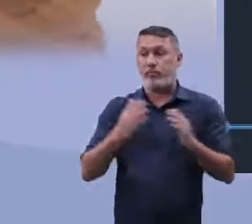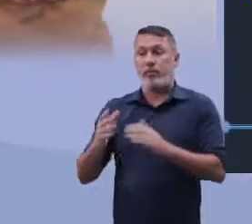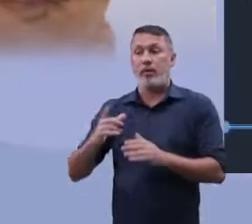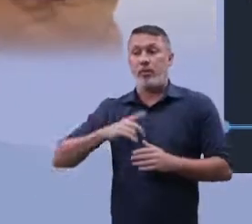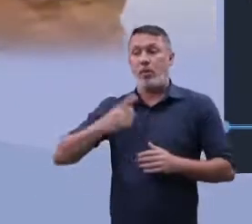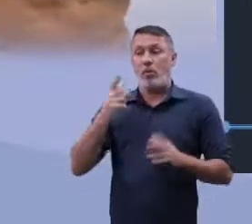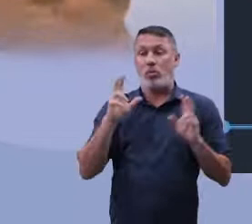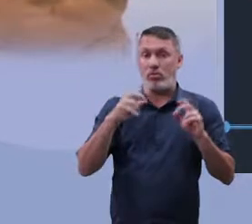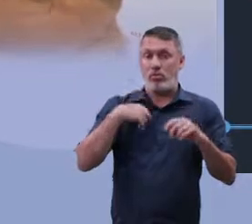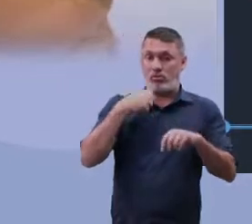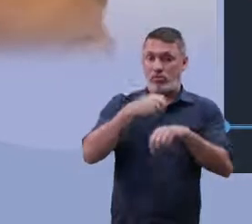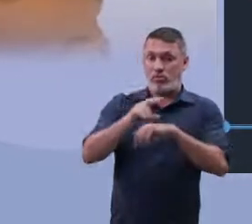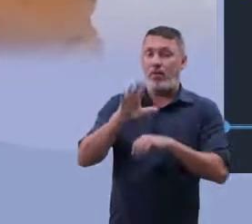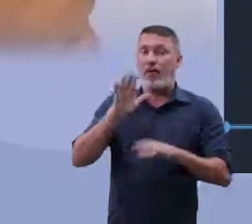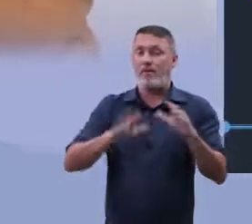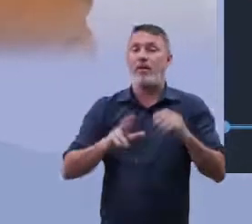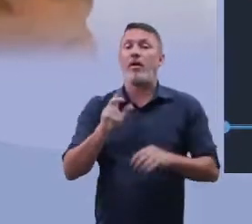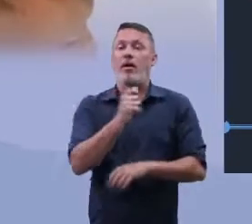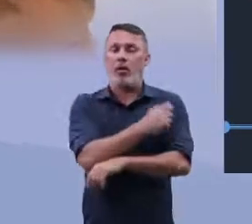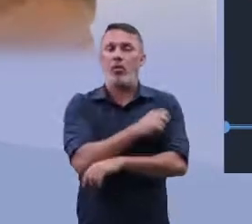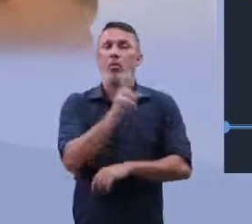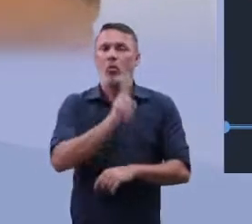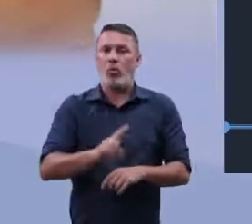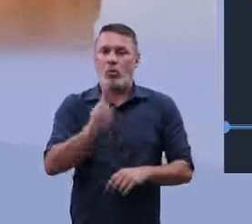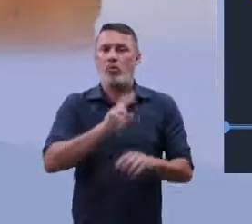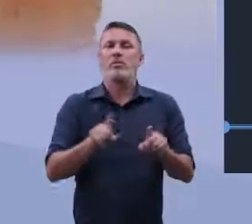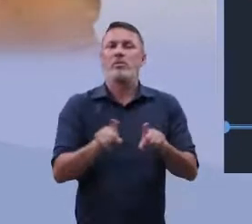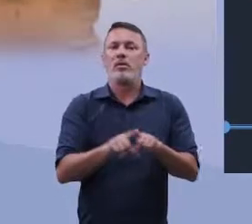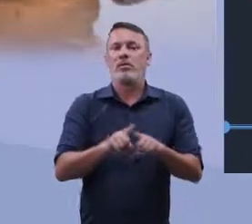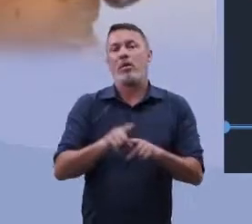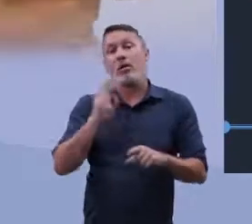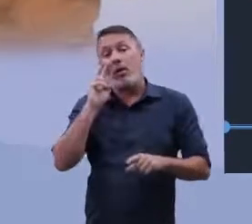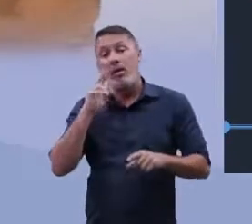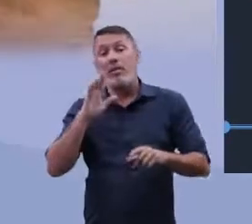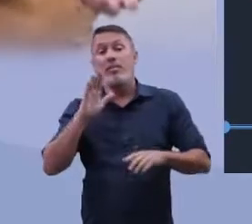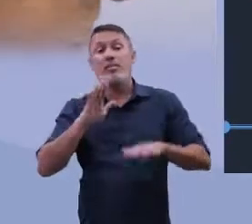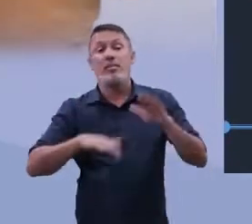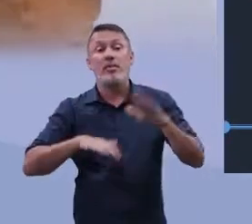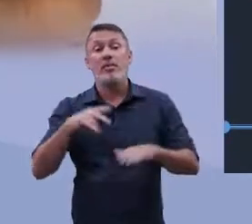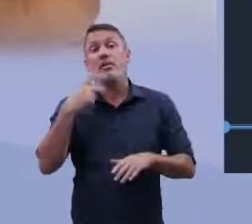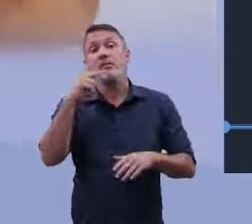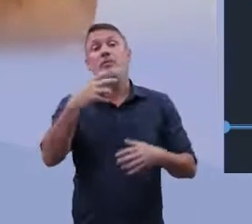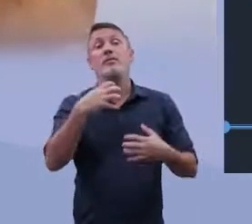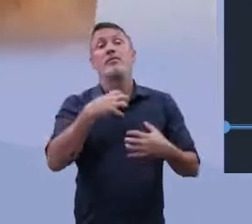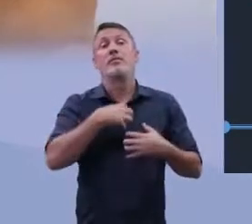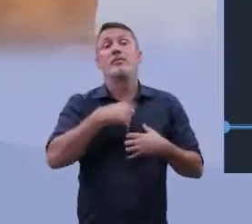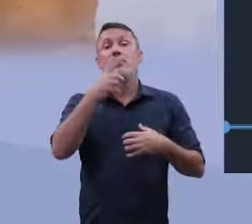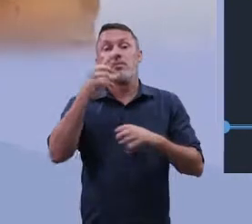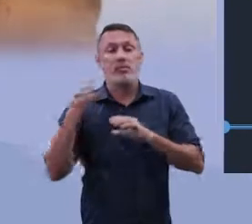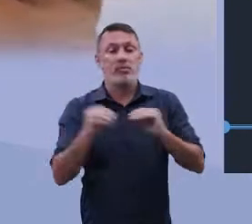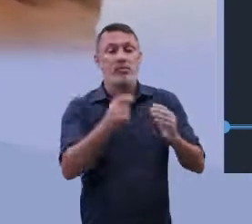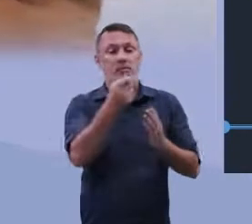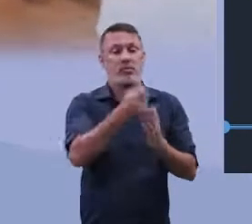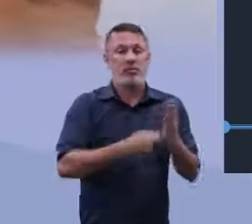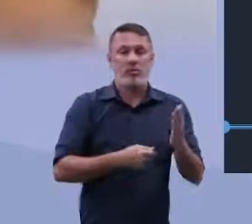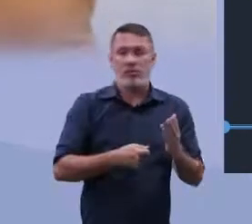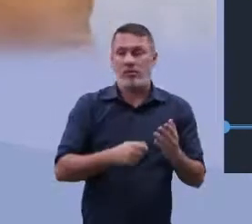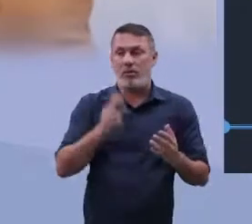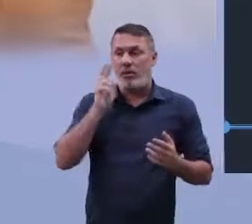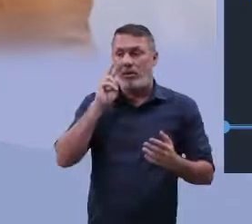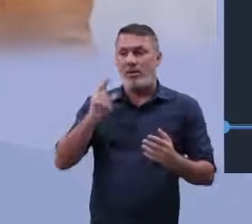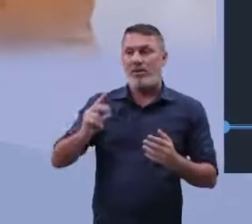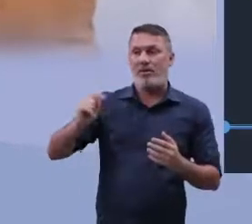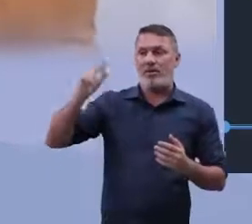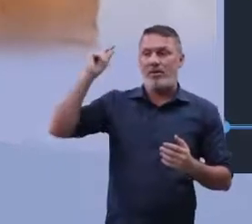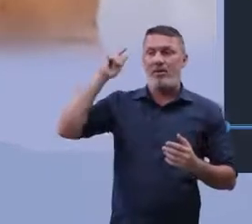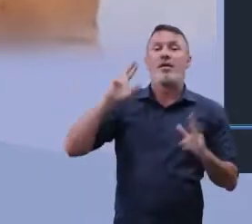termo ali que eu não gosto que muito que os alunos utilizam, porque depende da forma que você vai né, jogar na sua redação, que é o termo